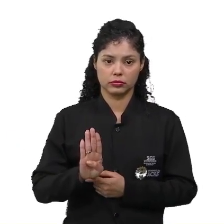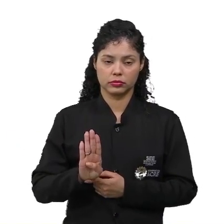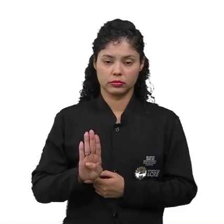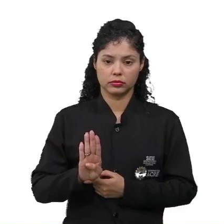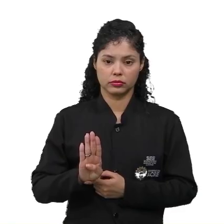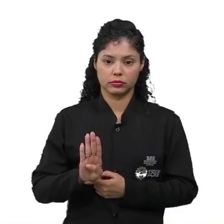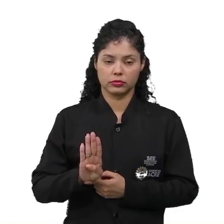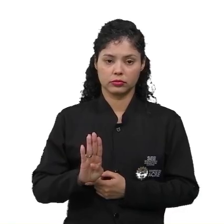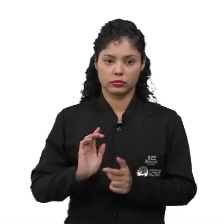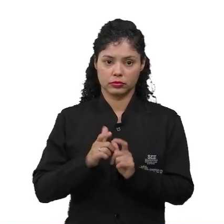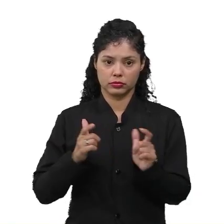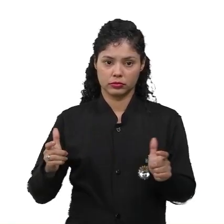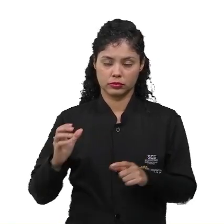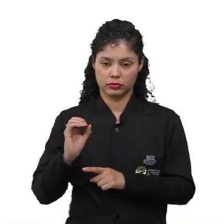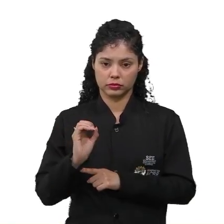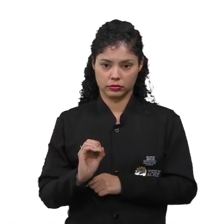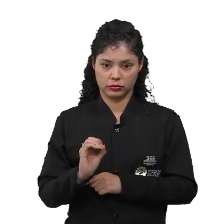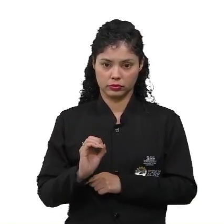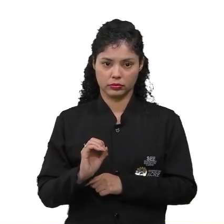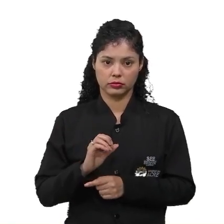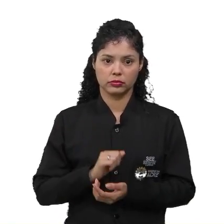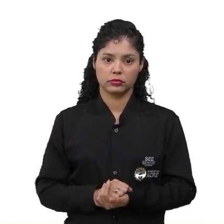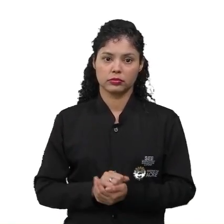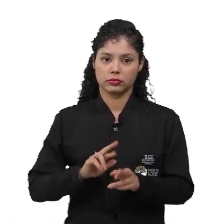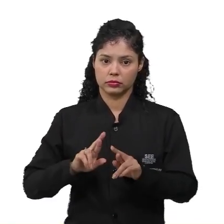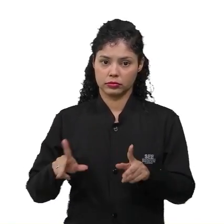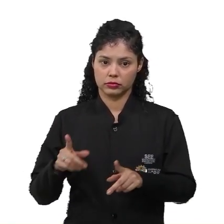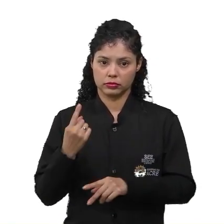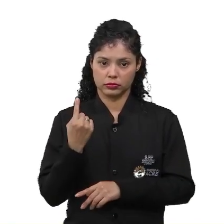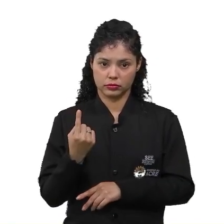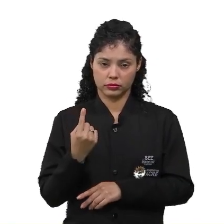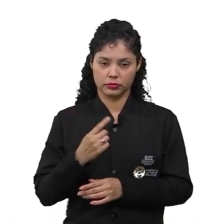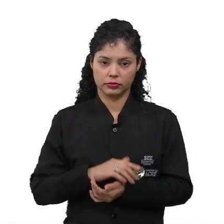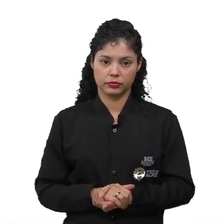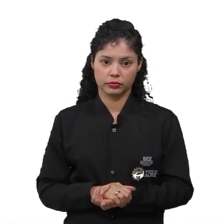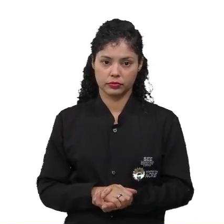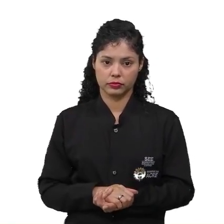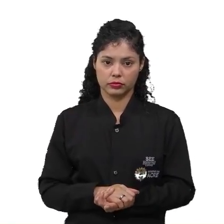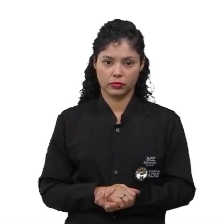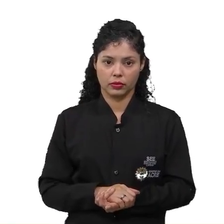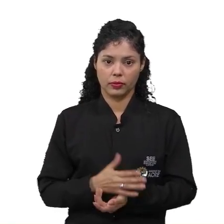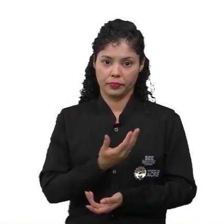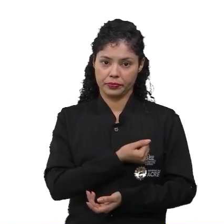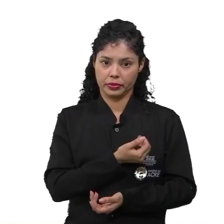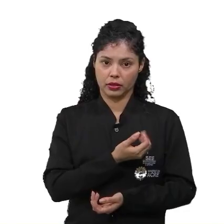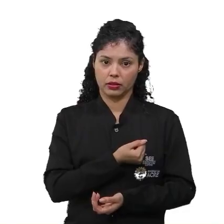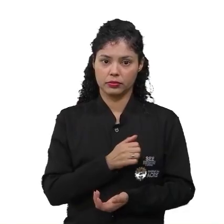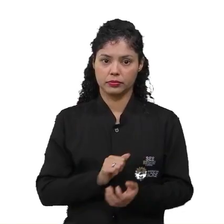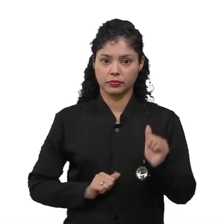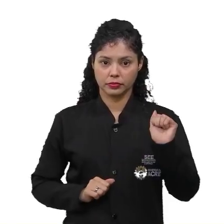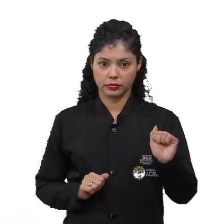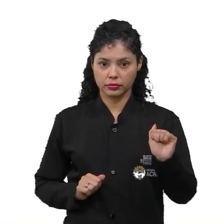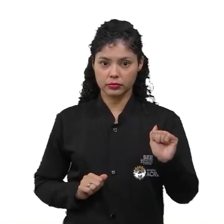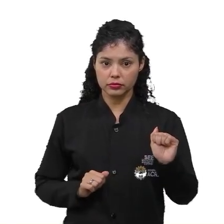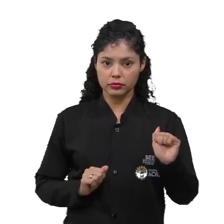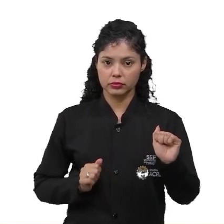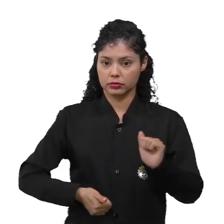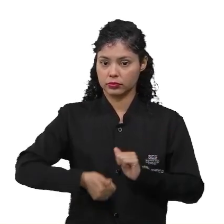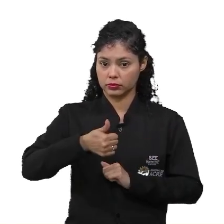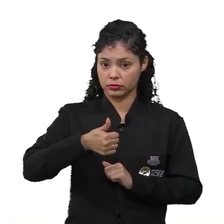essa base é maior do que 0 e diferente de 1, e um número a também